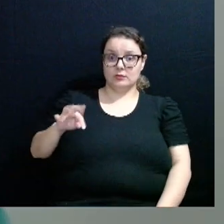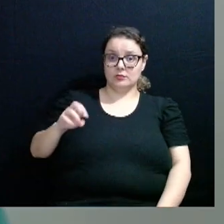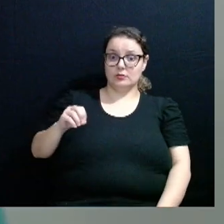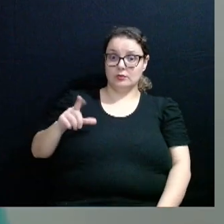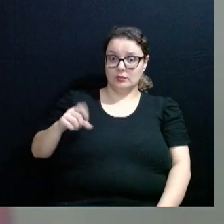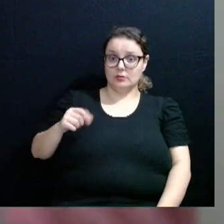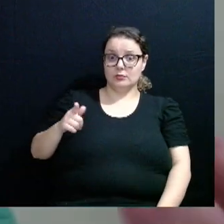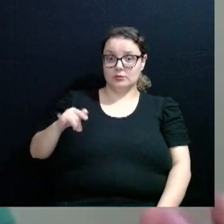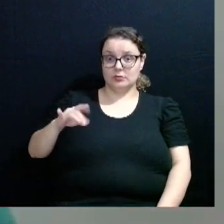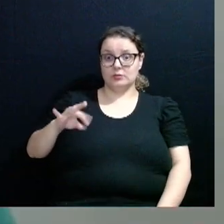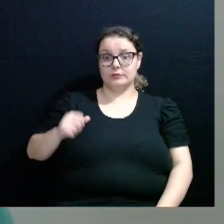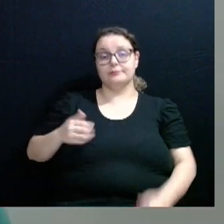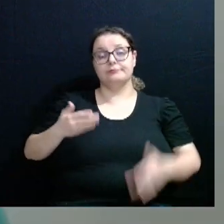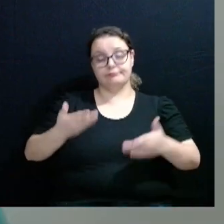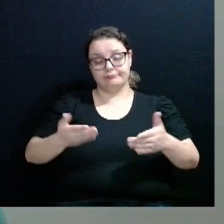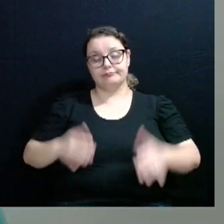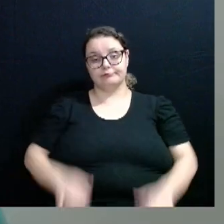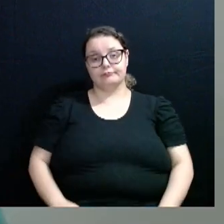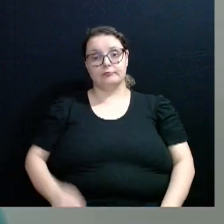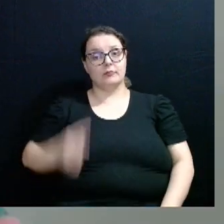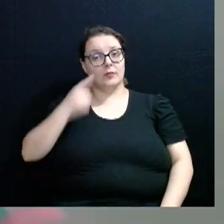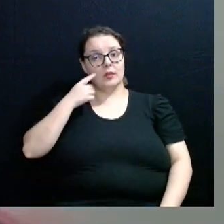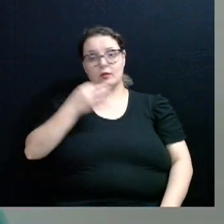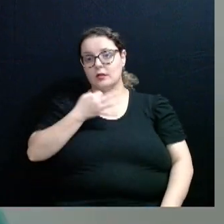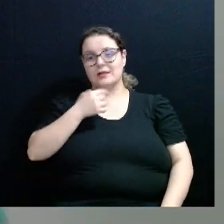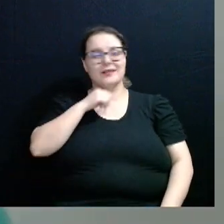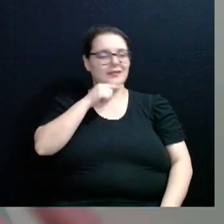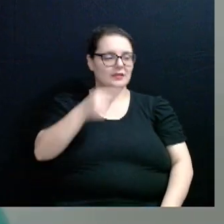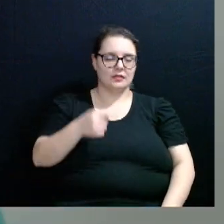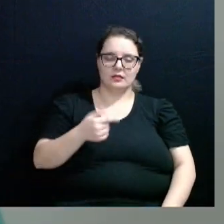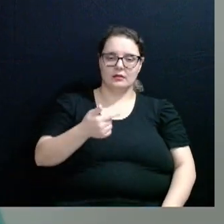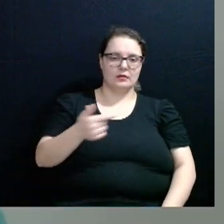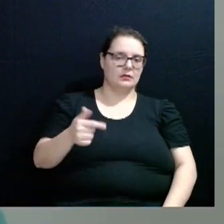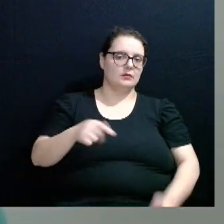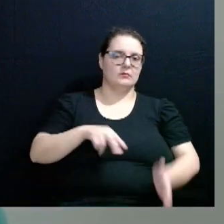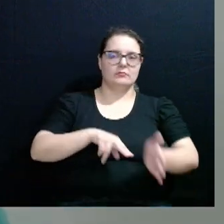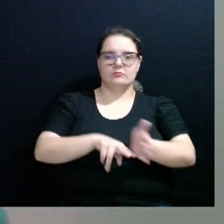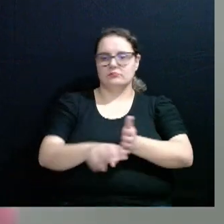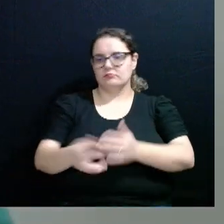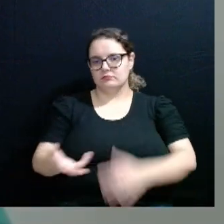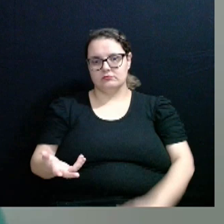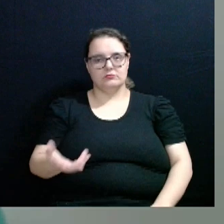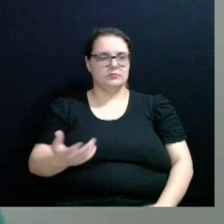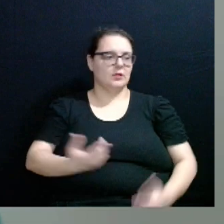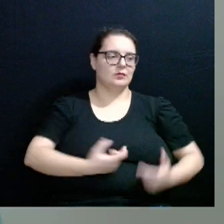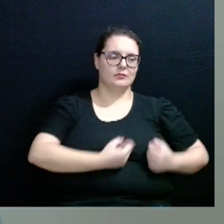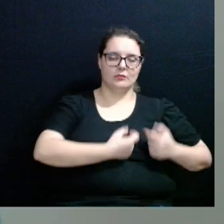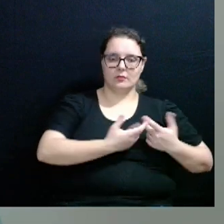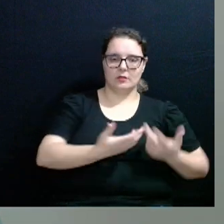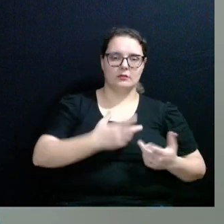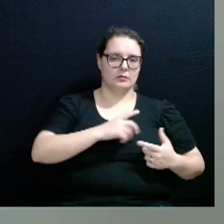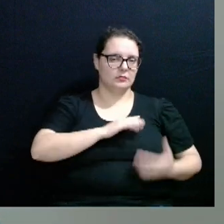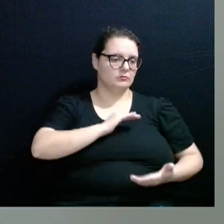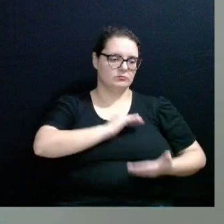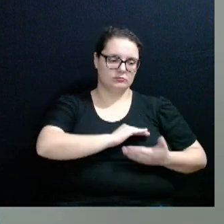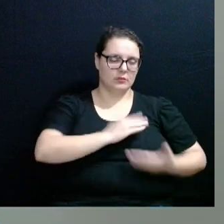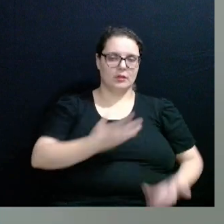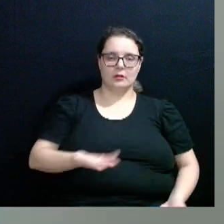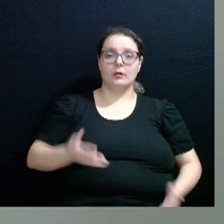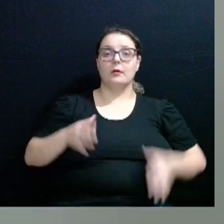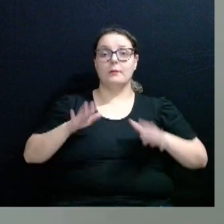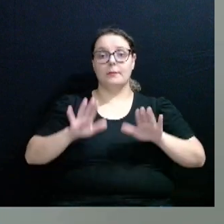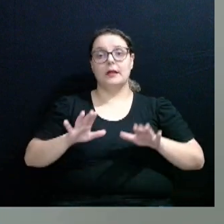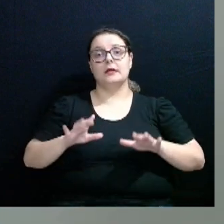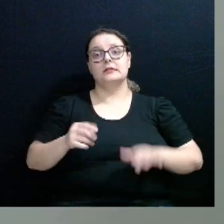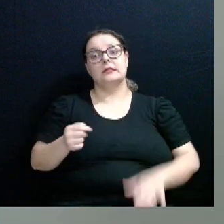O ideal seria que ninguém tivesse nenhum probleminha, um câncer de mama. mas a gente tem como diagnosticar no começo.